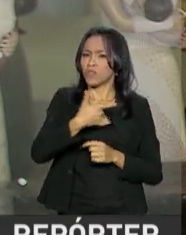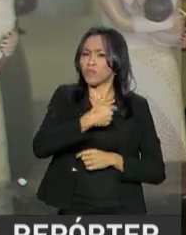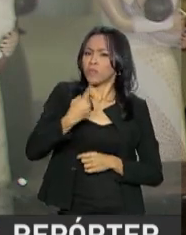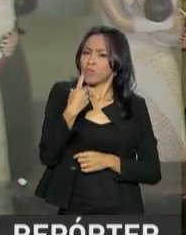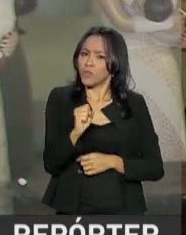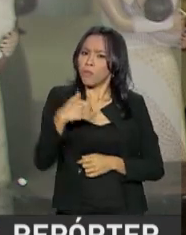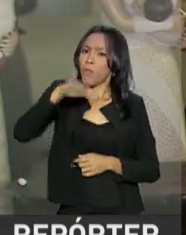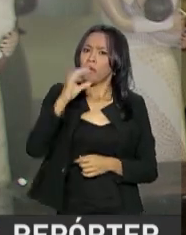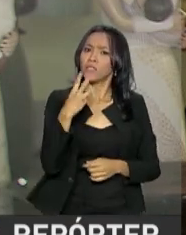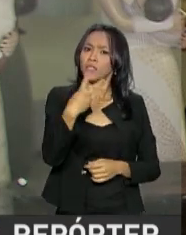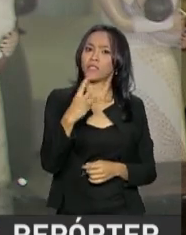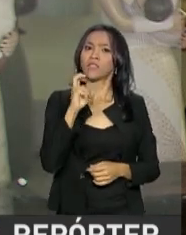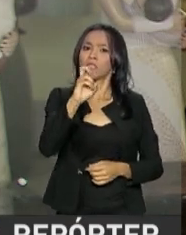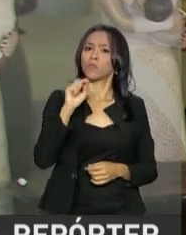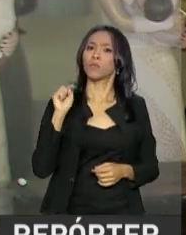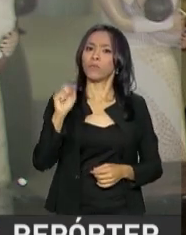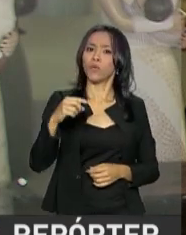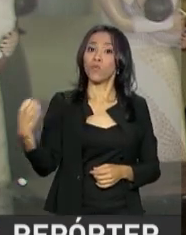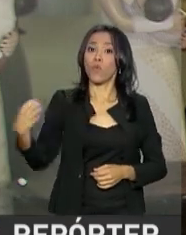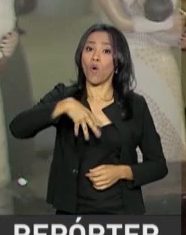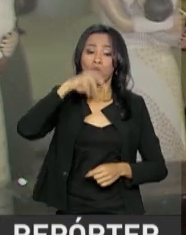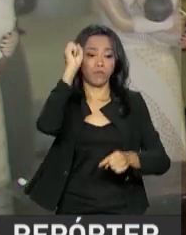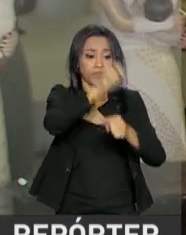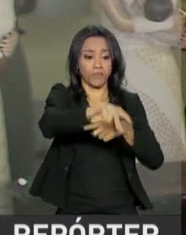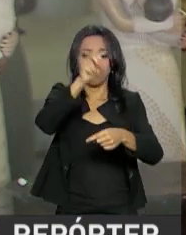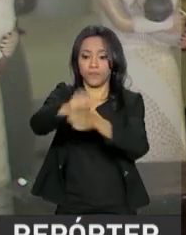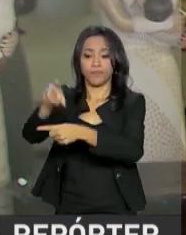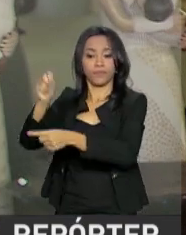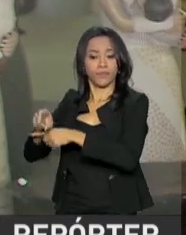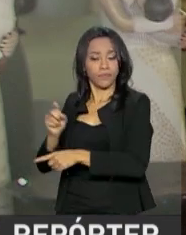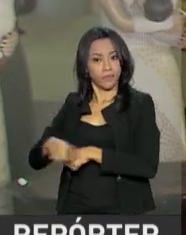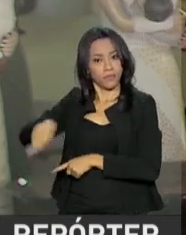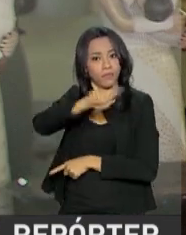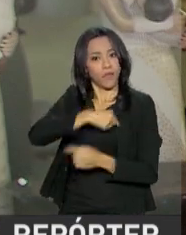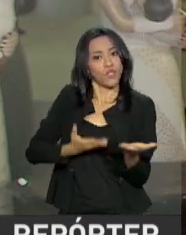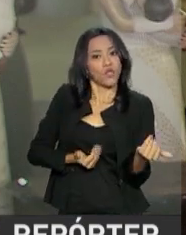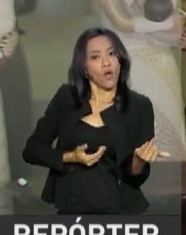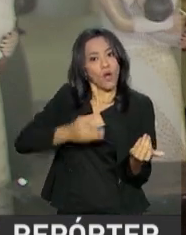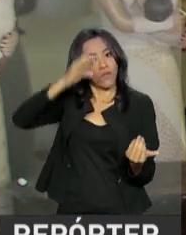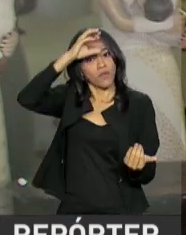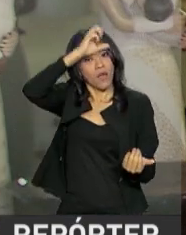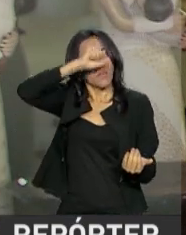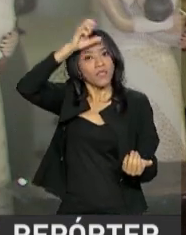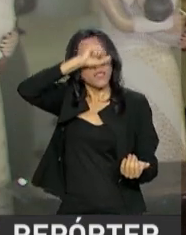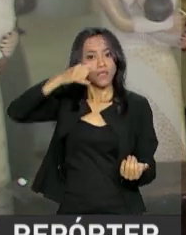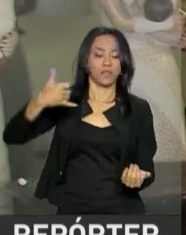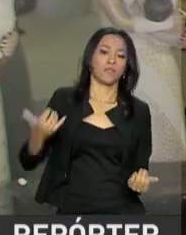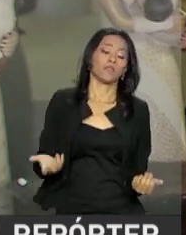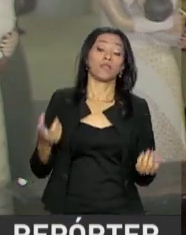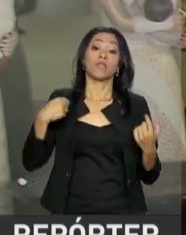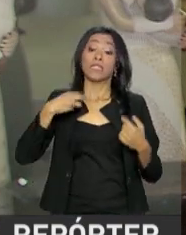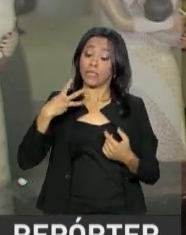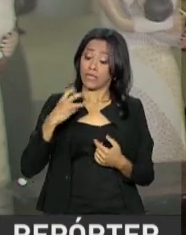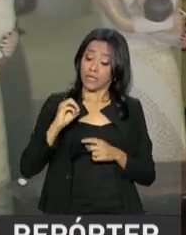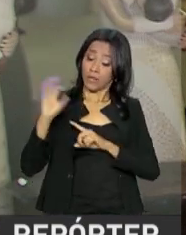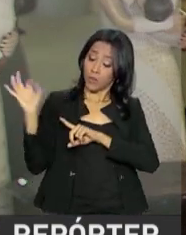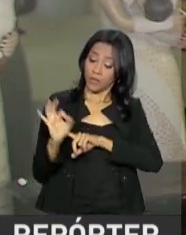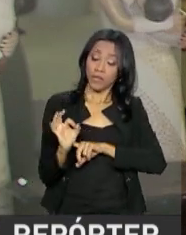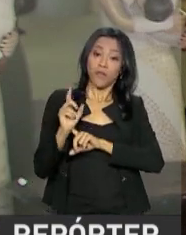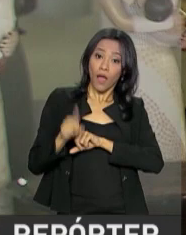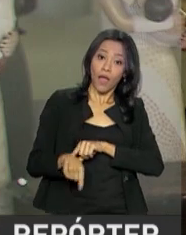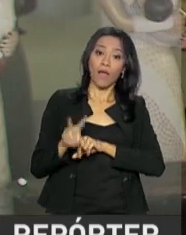novos postos de trabalho para os jovens aprendizes para o ministro a reserva de 30% das vagas para negros